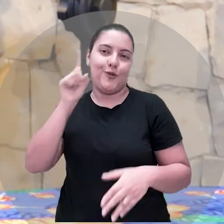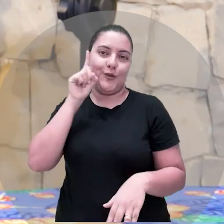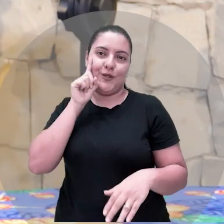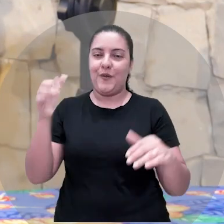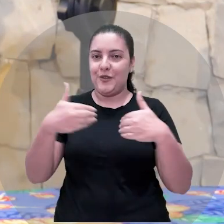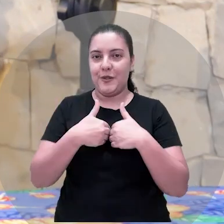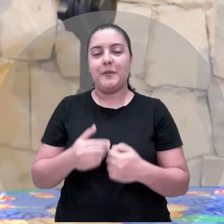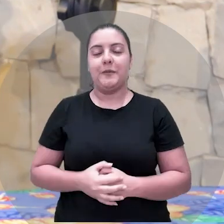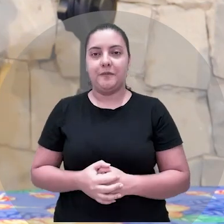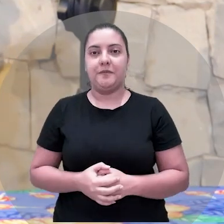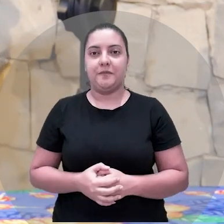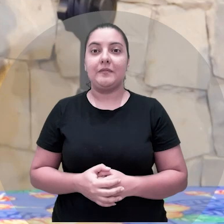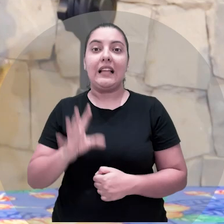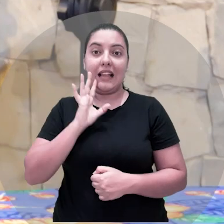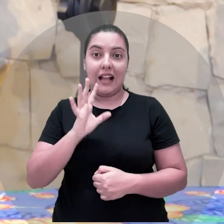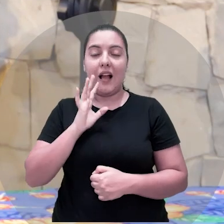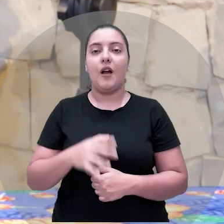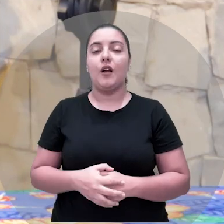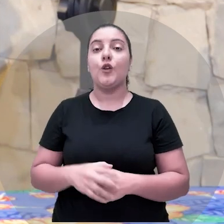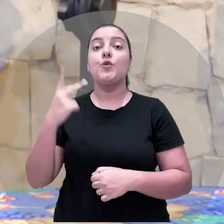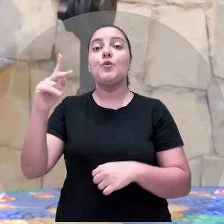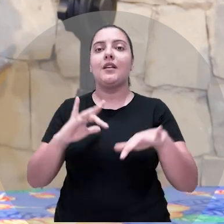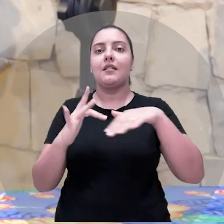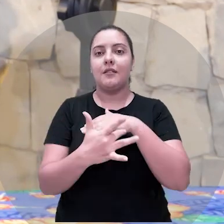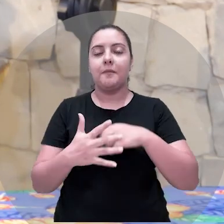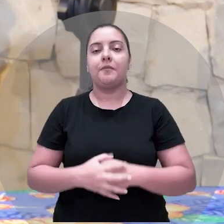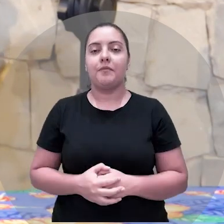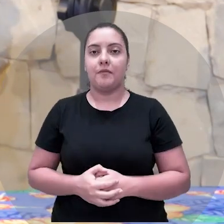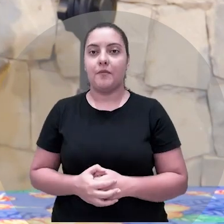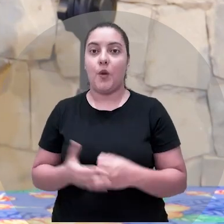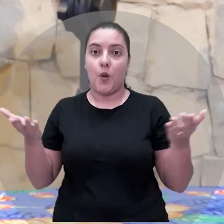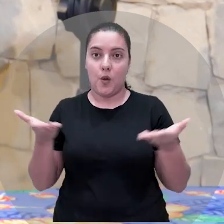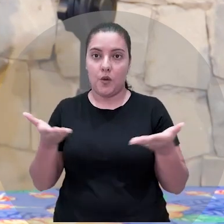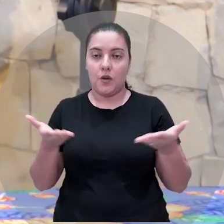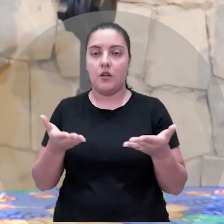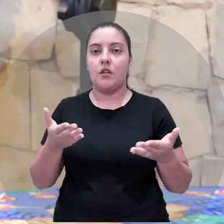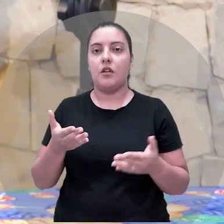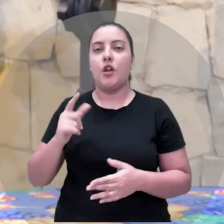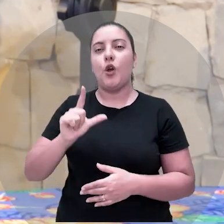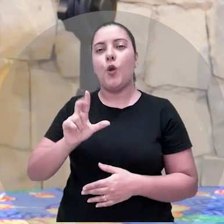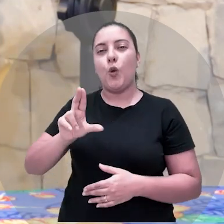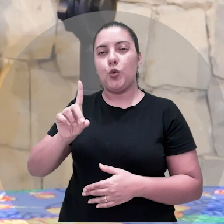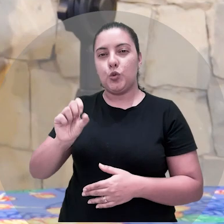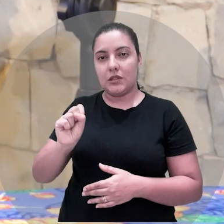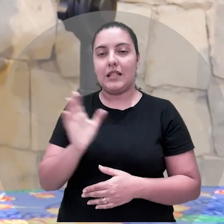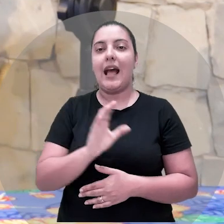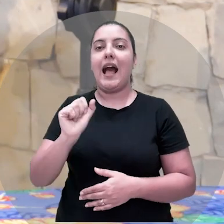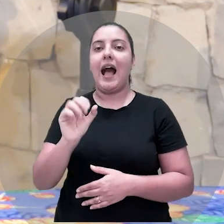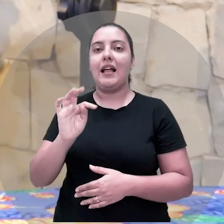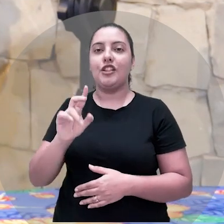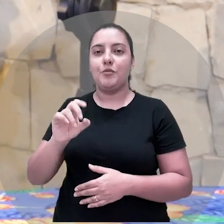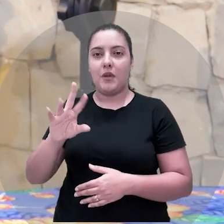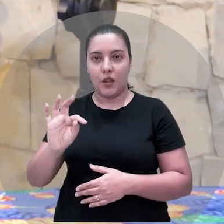fictício aí só para o meu trabalho que como eu falei eu trabalho também de forma particular né então atendo algumas famílias de forma